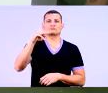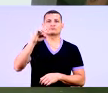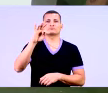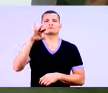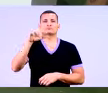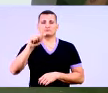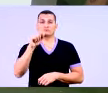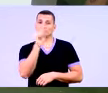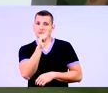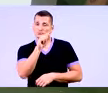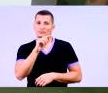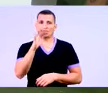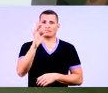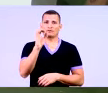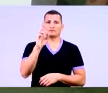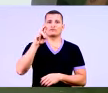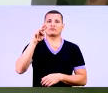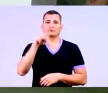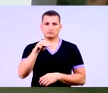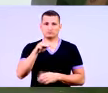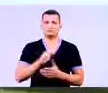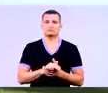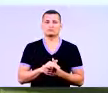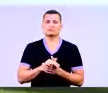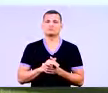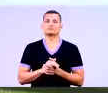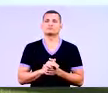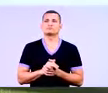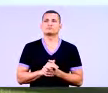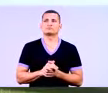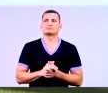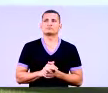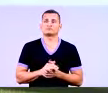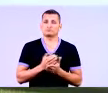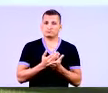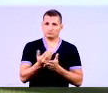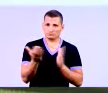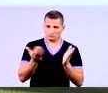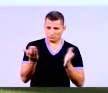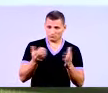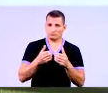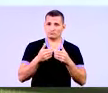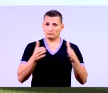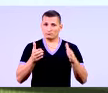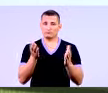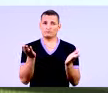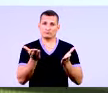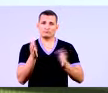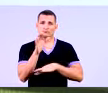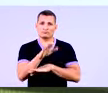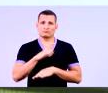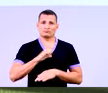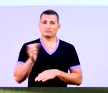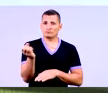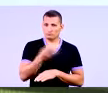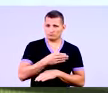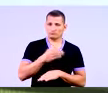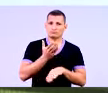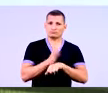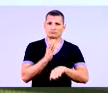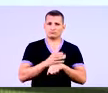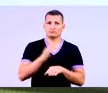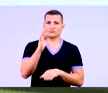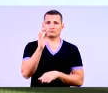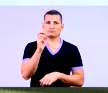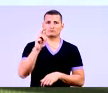desenvolvida melhor nessa questão a partir de hoje a gente deve ter aberto agora tarde pra vocês têm uma nova atividade do fórum que a